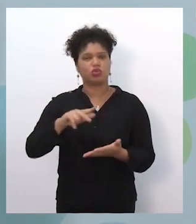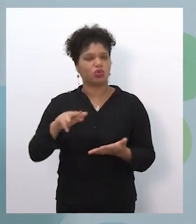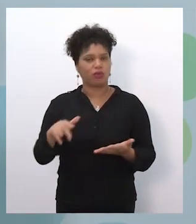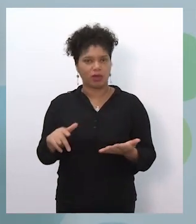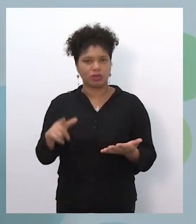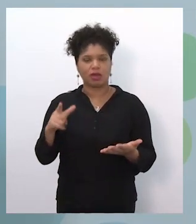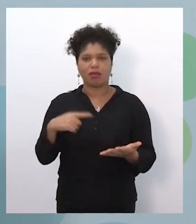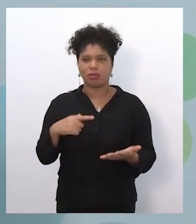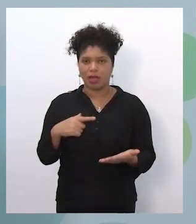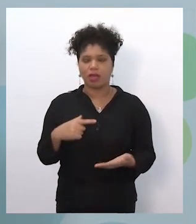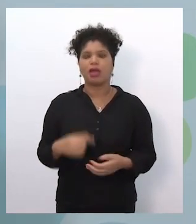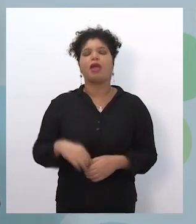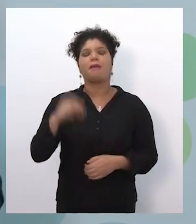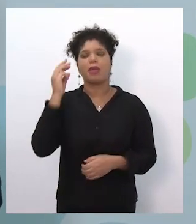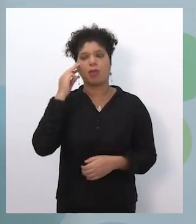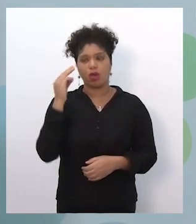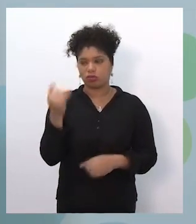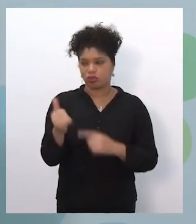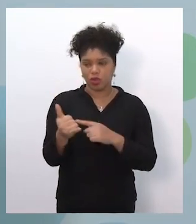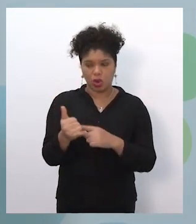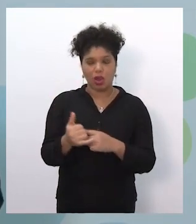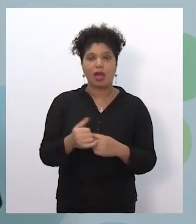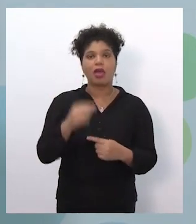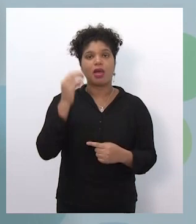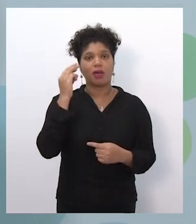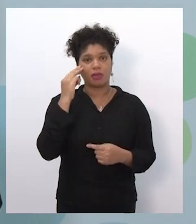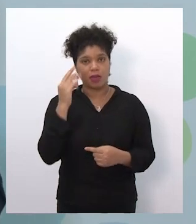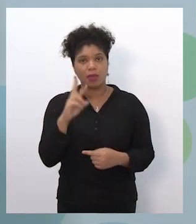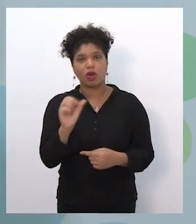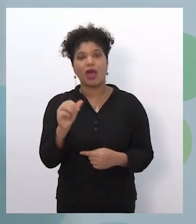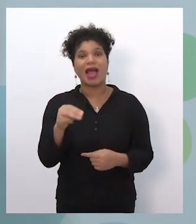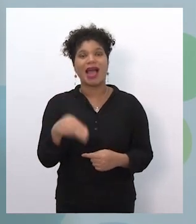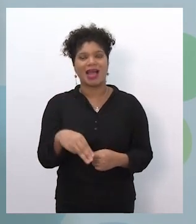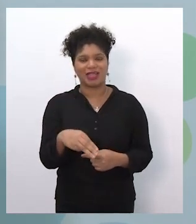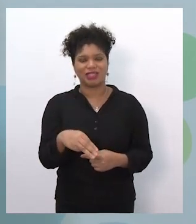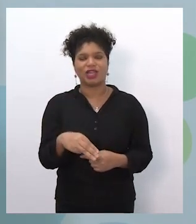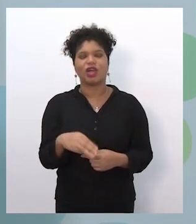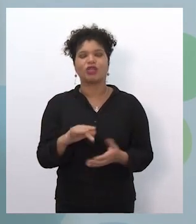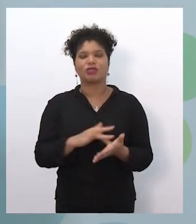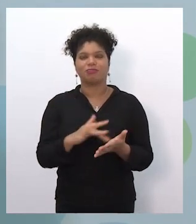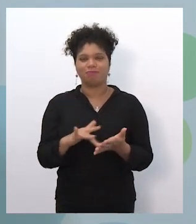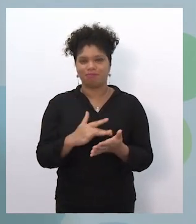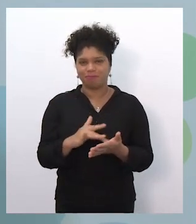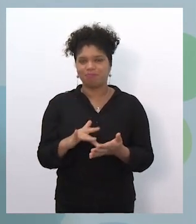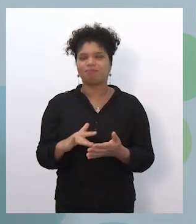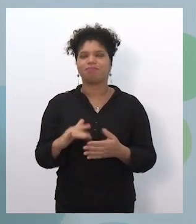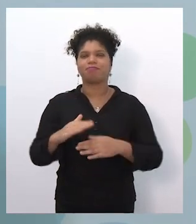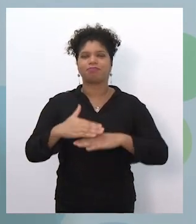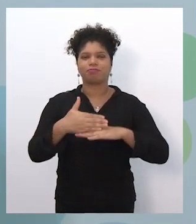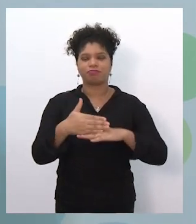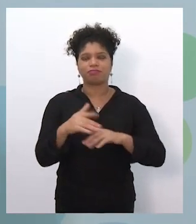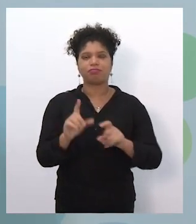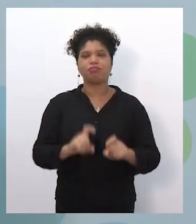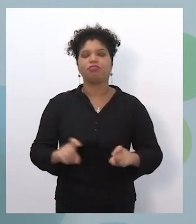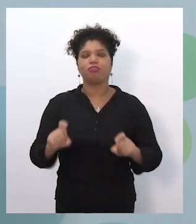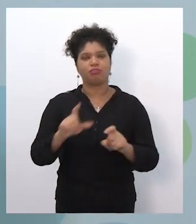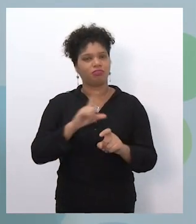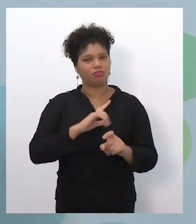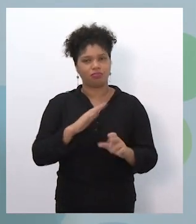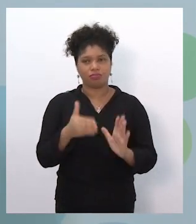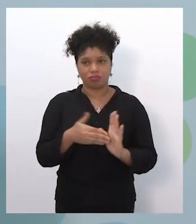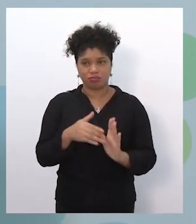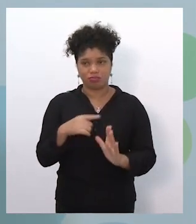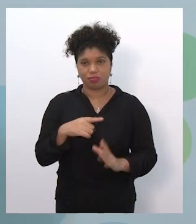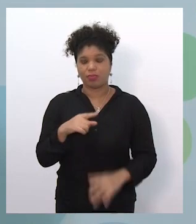pessoal? Tem memória RAM no celular, tem memória RAM no tablet, tem no notebook, tem no computador, tá? Então, é interessante sempre